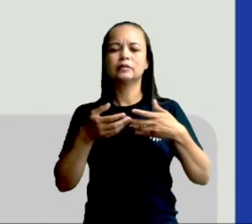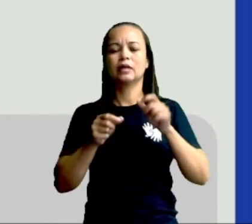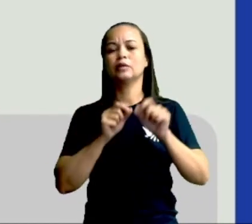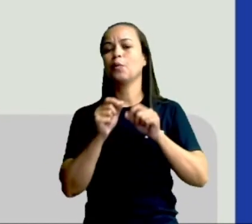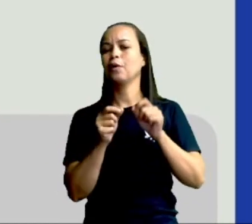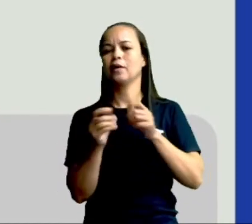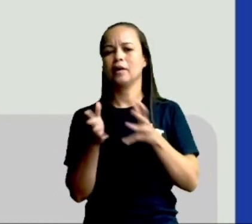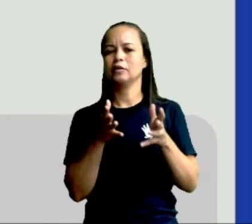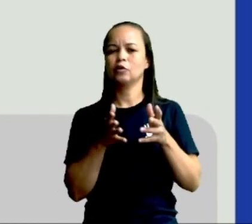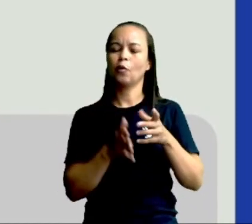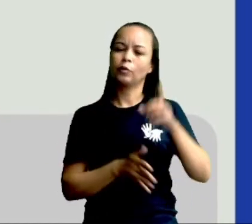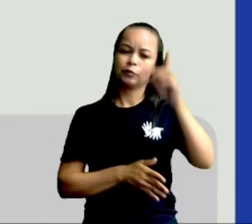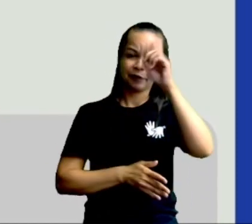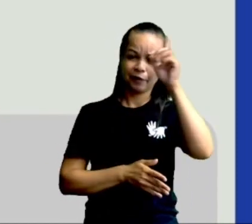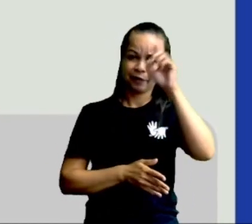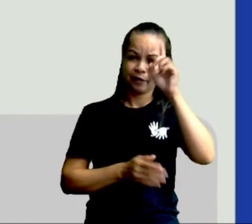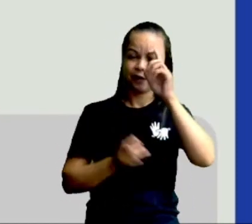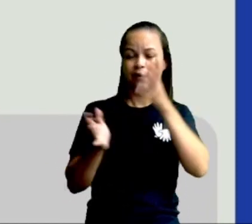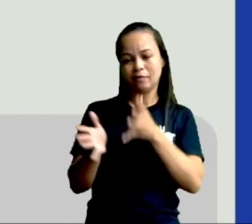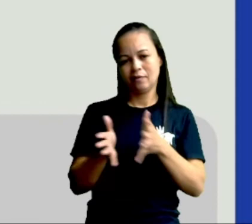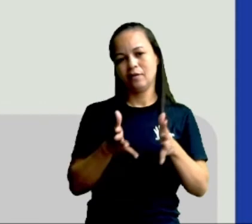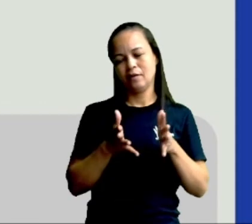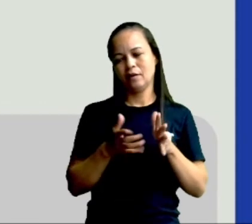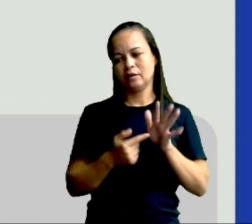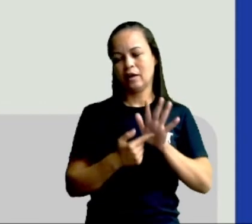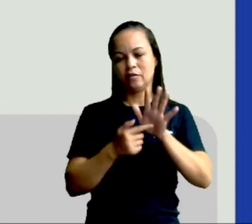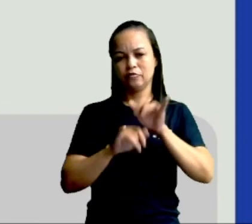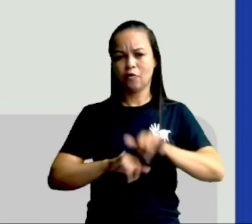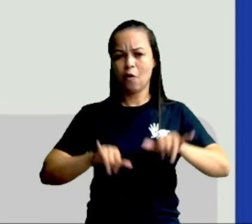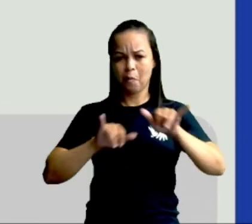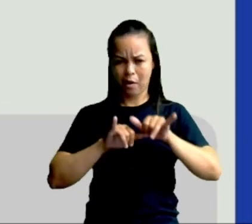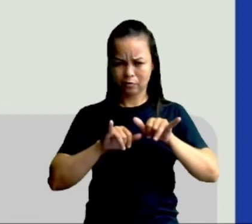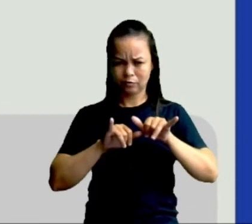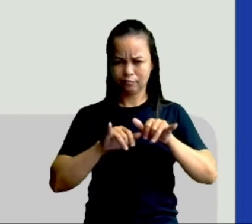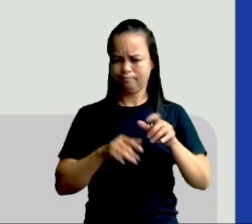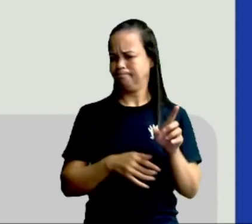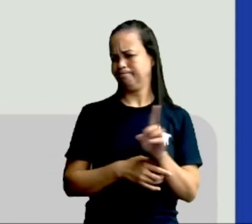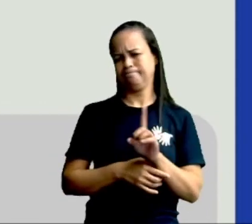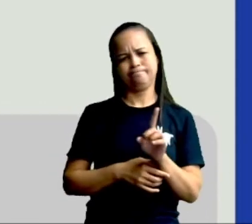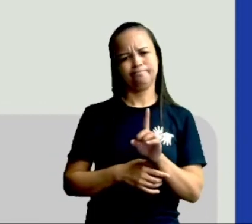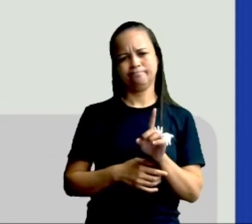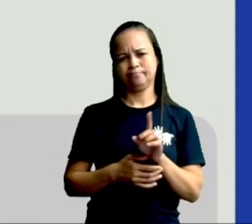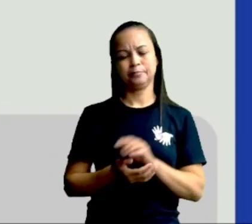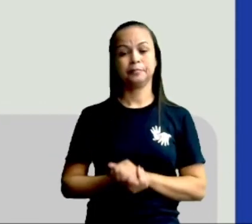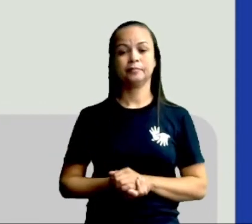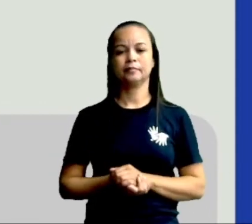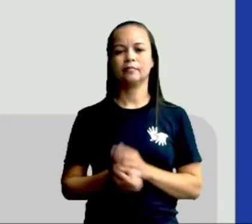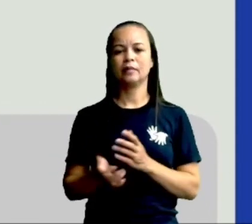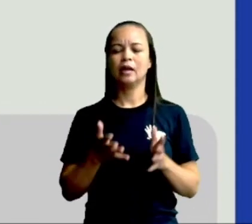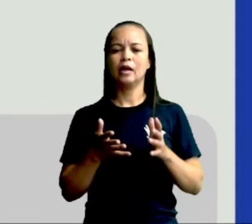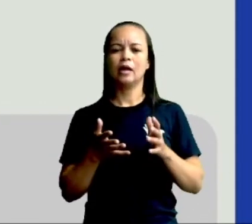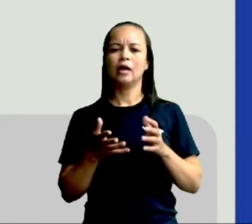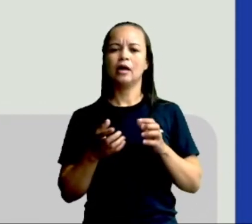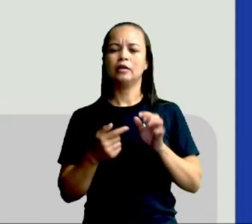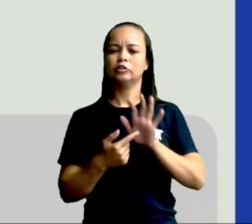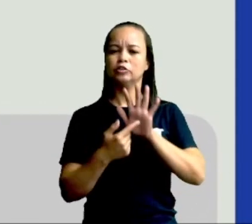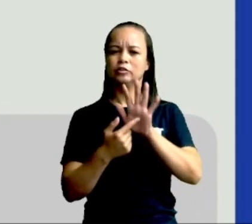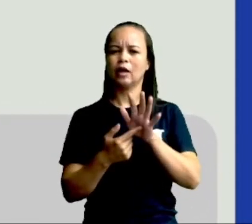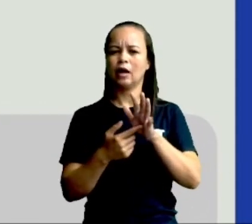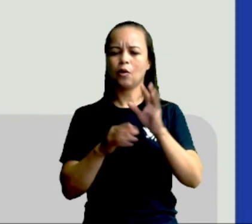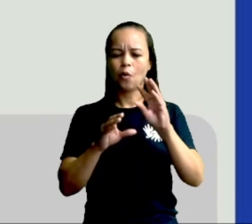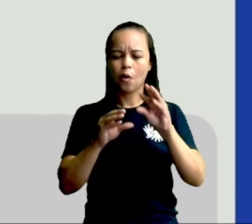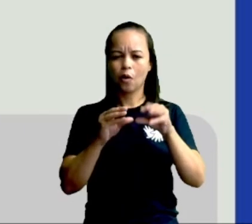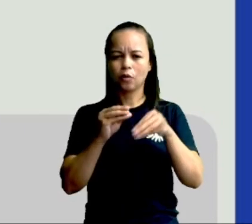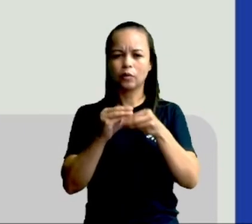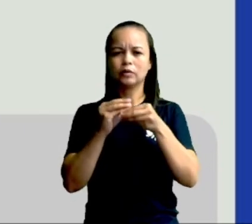uma situação rotineira. Está informando algo? Não. Está colocando alguma coisa